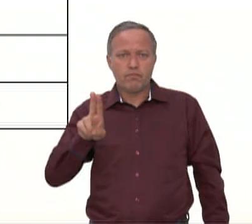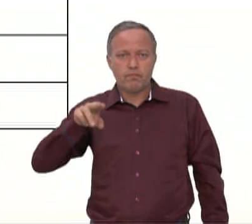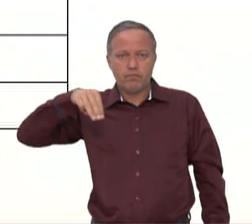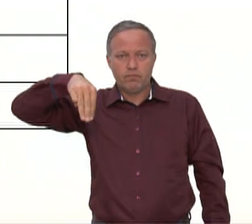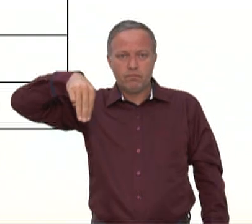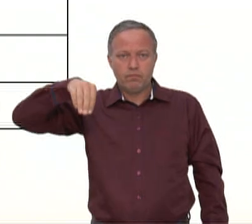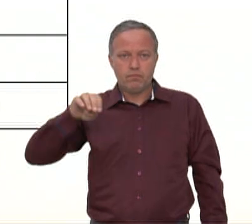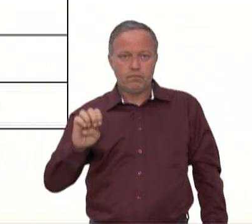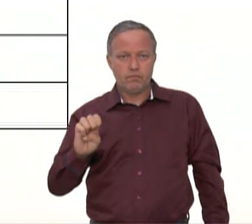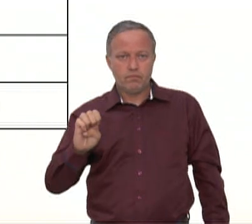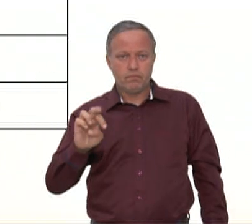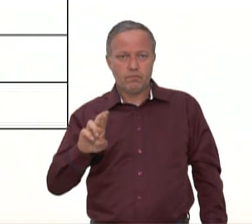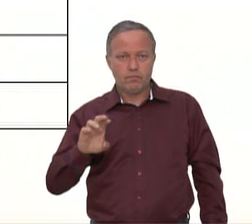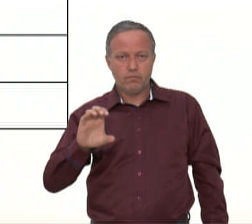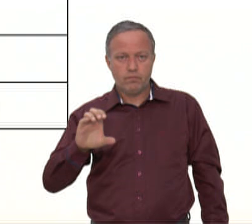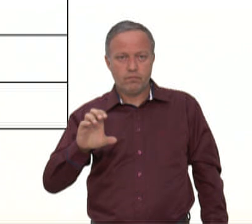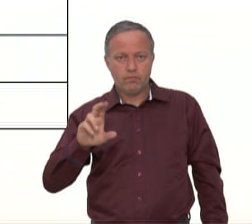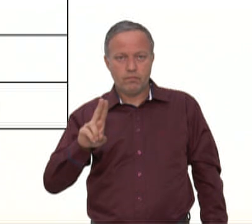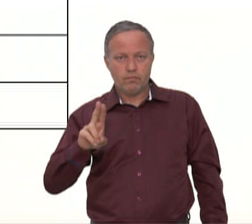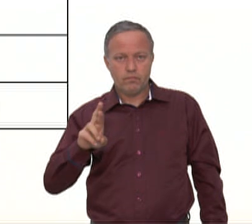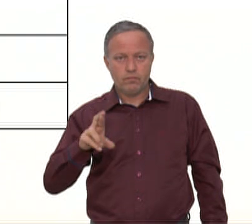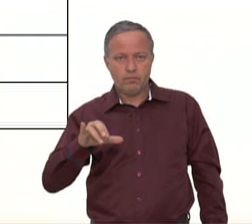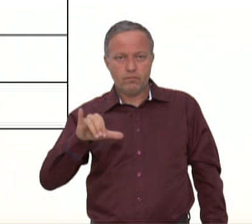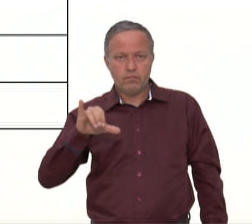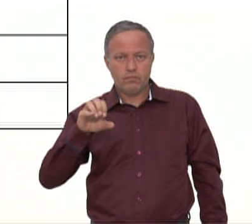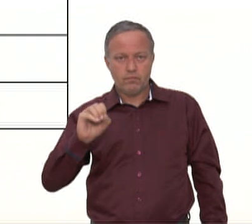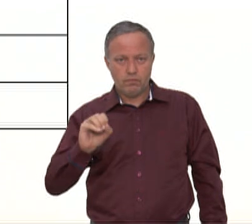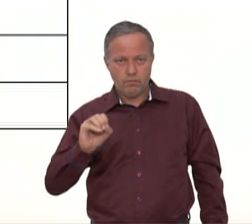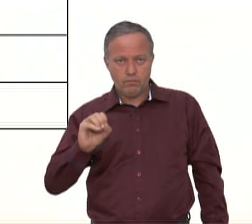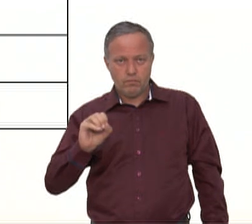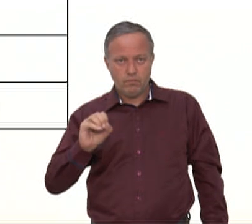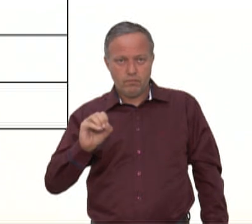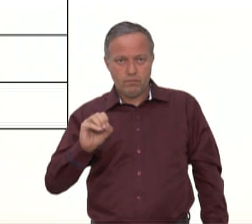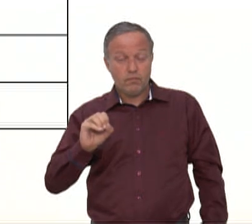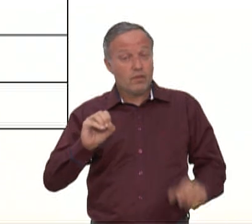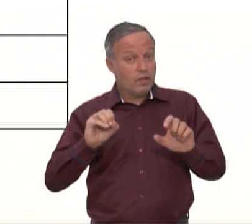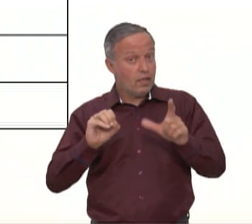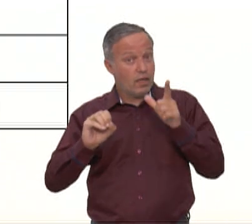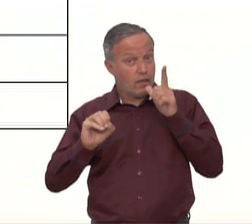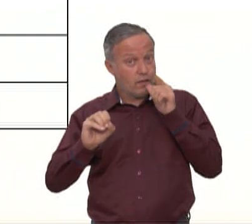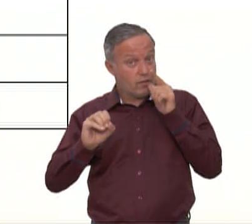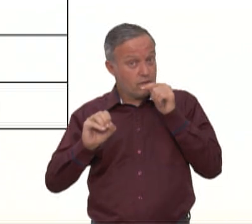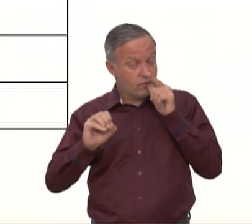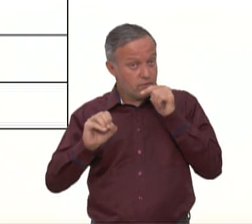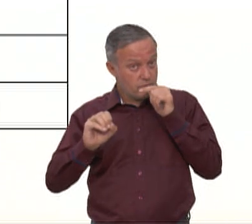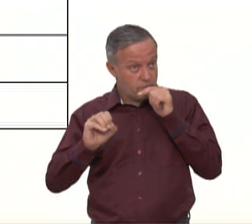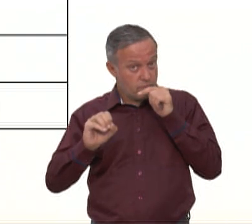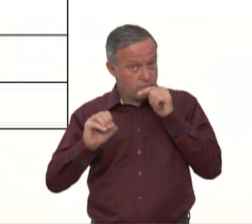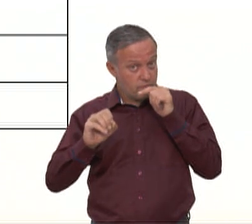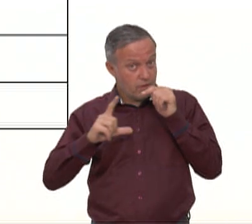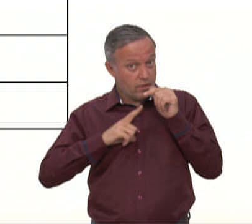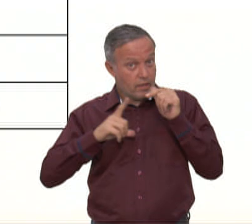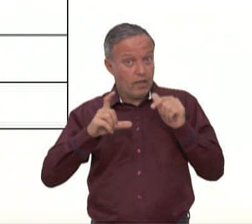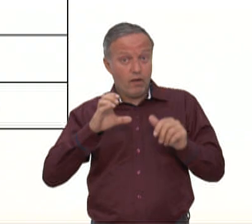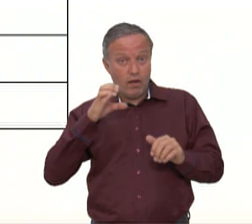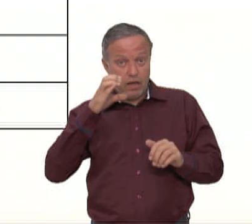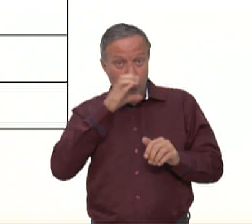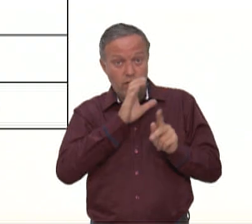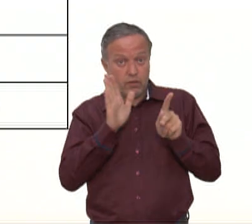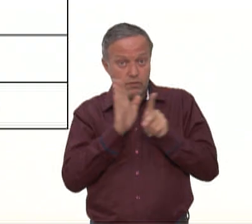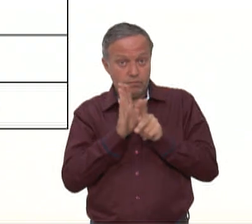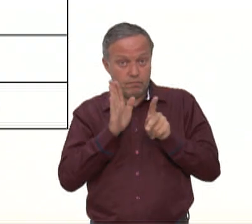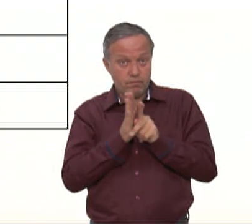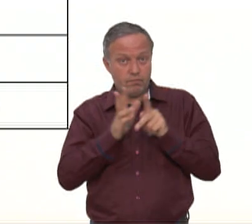tem uma característica, ele é o único metal que é líquido a temperatura ambiente. E pela característica dele possuir um calor específico